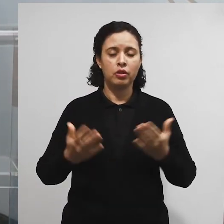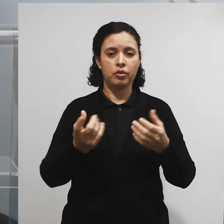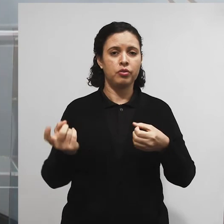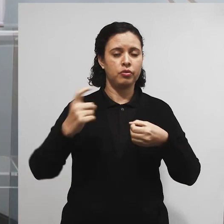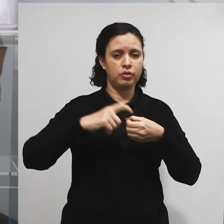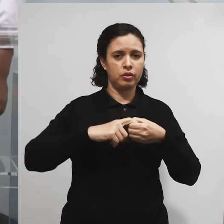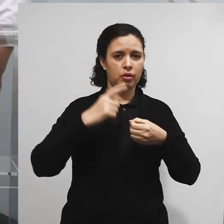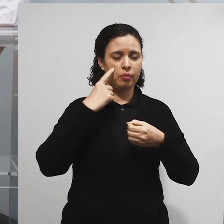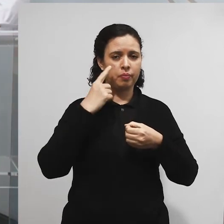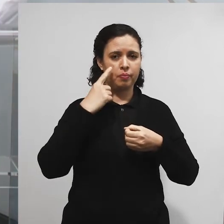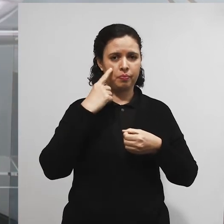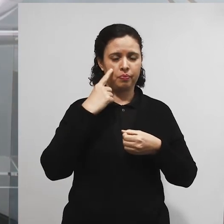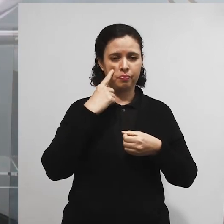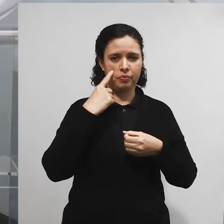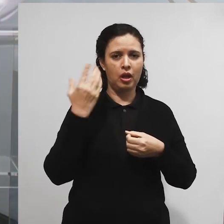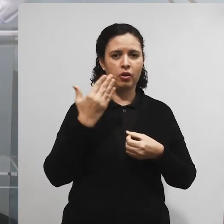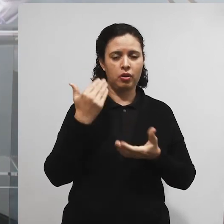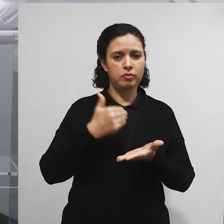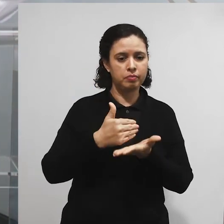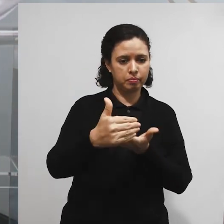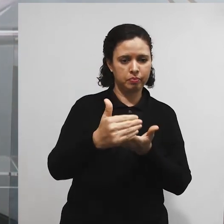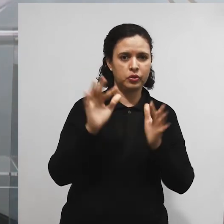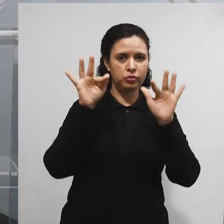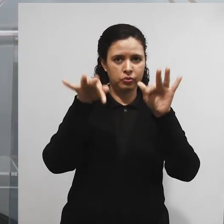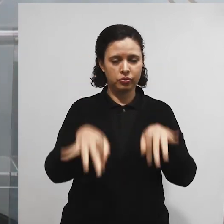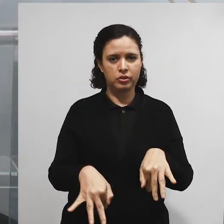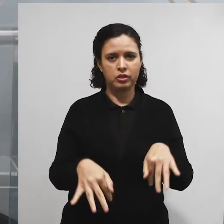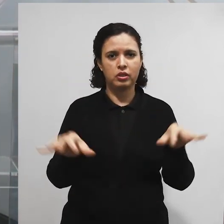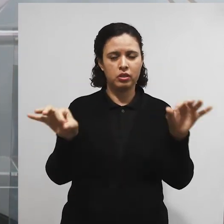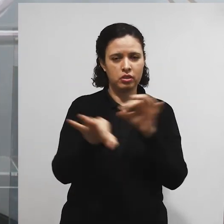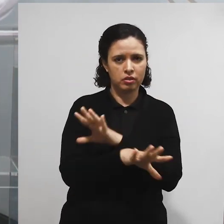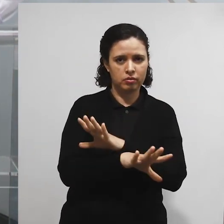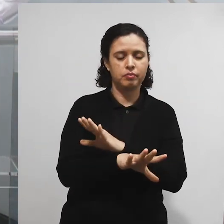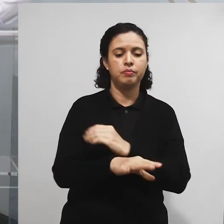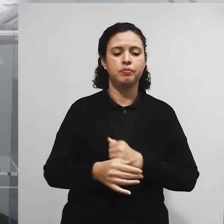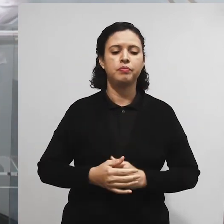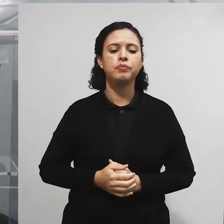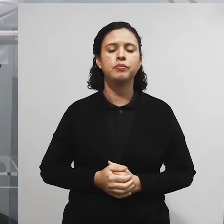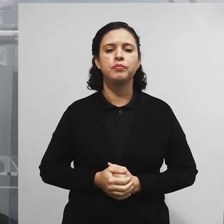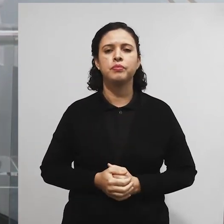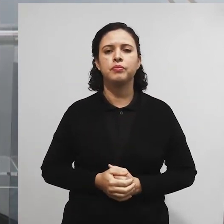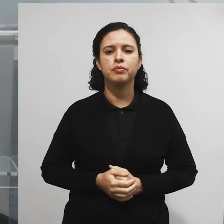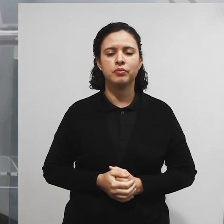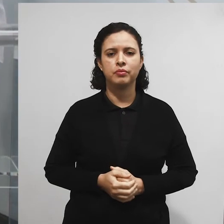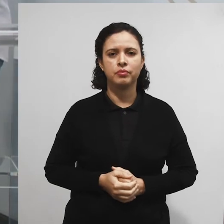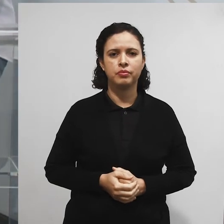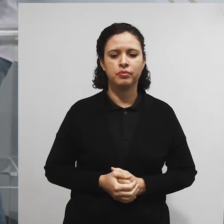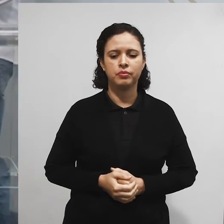cá, para a gente caminhar na etapa final aqui e fazer o nosso encerramento. Vamos lá?